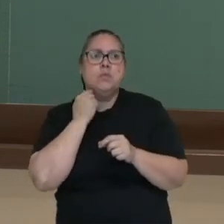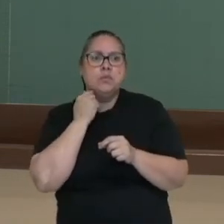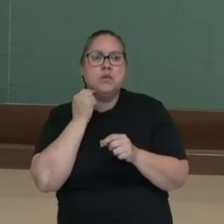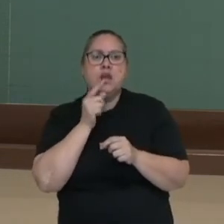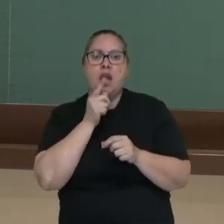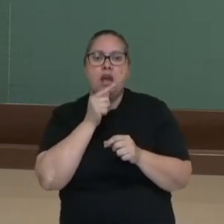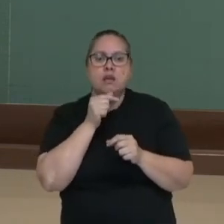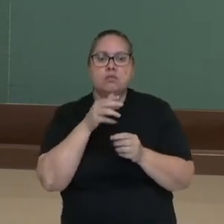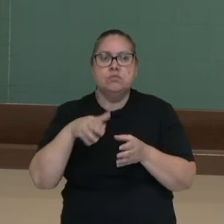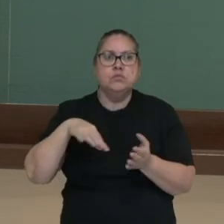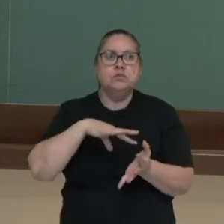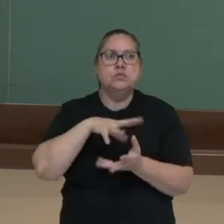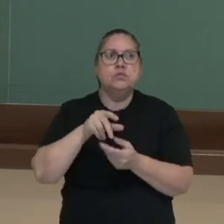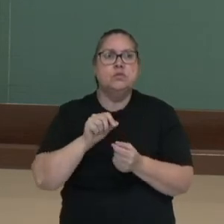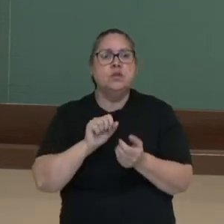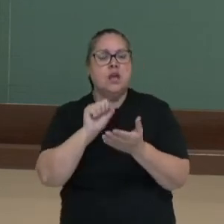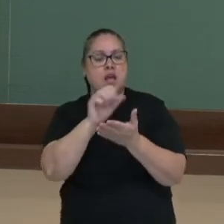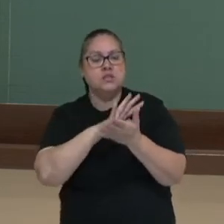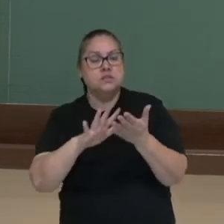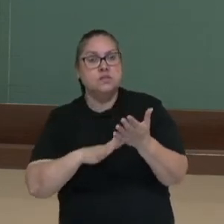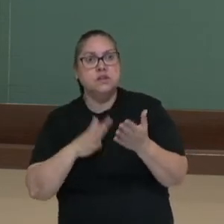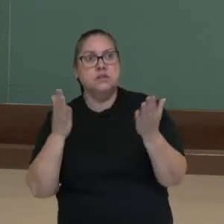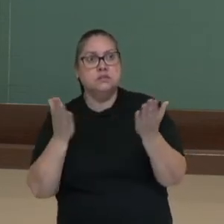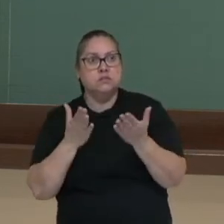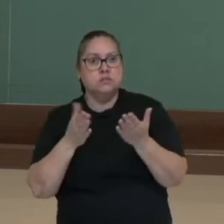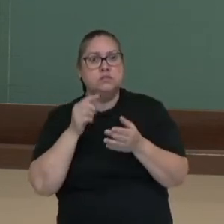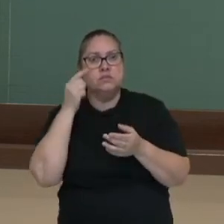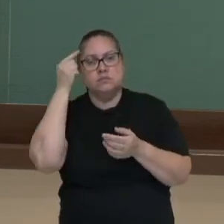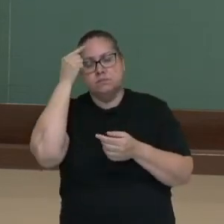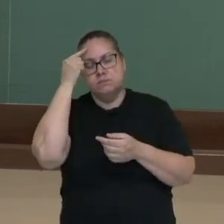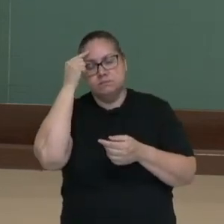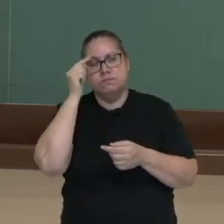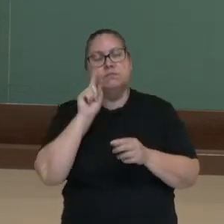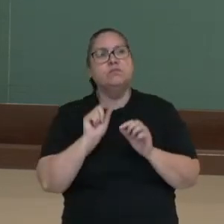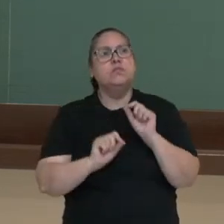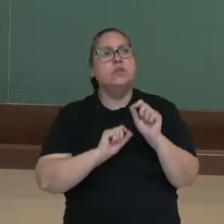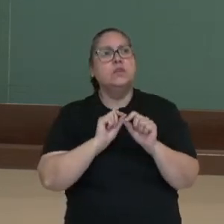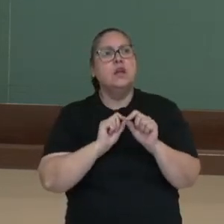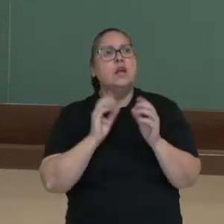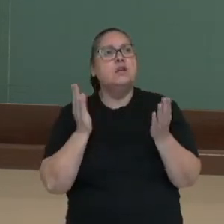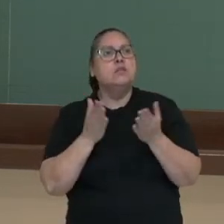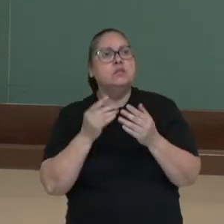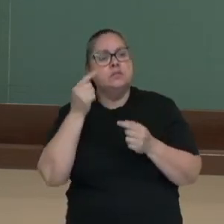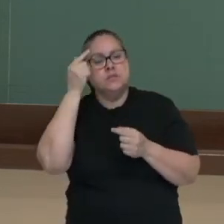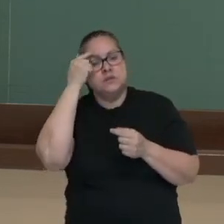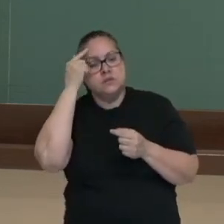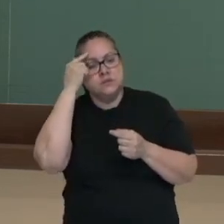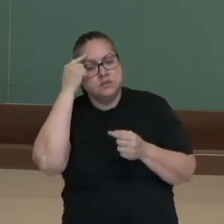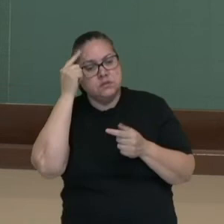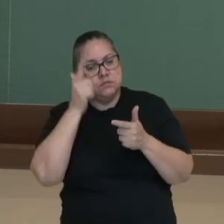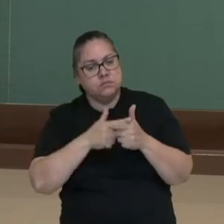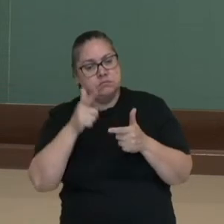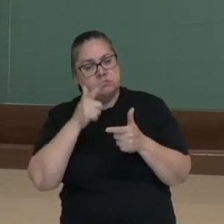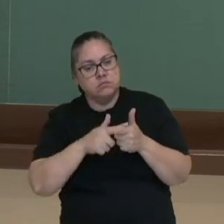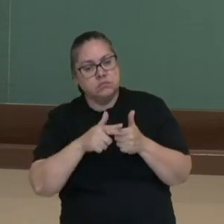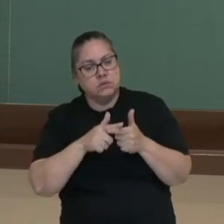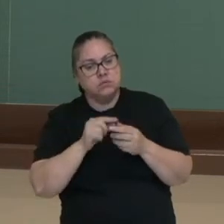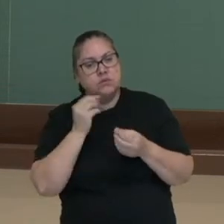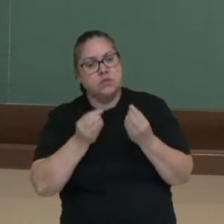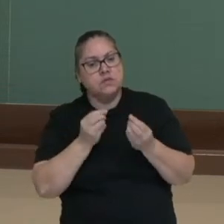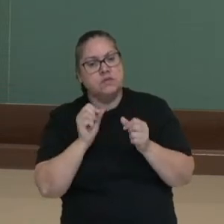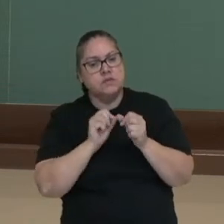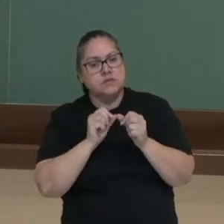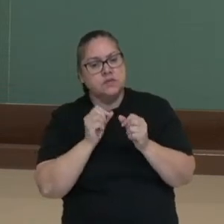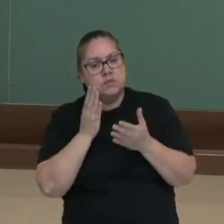certo? E aí uma atividadezinha ali para vocês refletirem a respeito disso. Agora que pensamos em problemas e soluções,